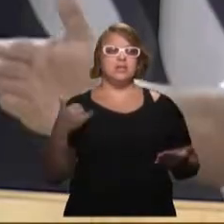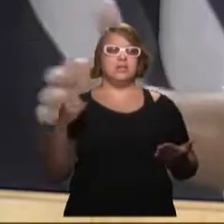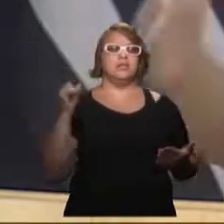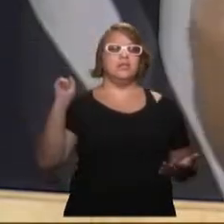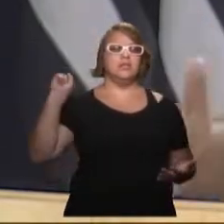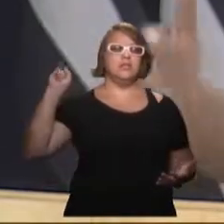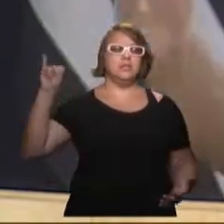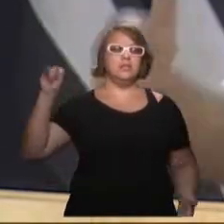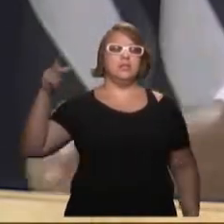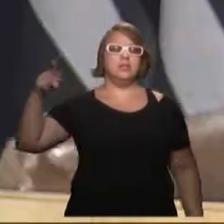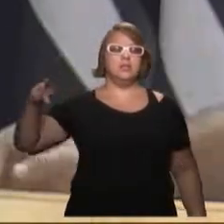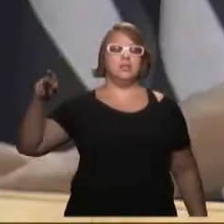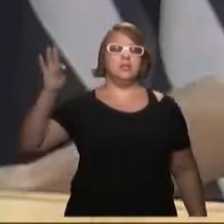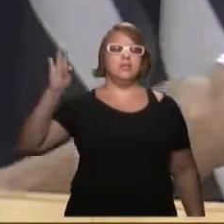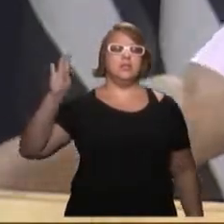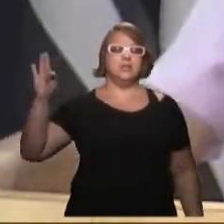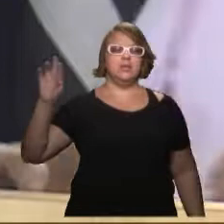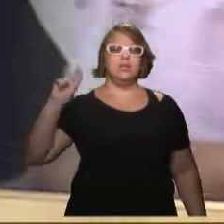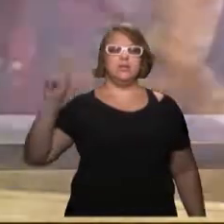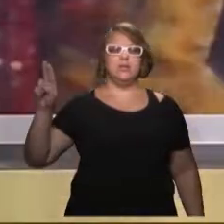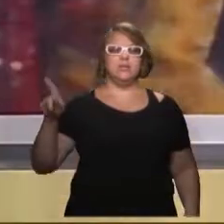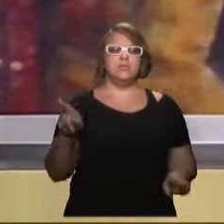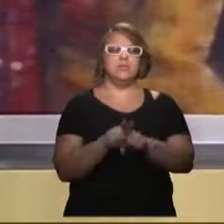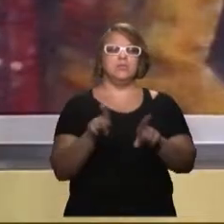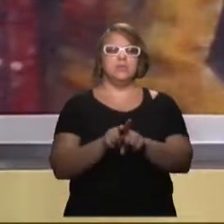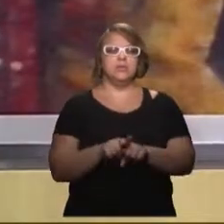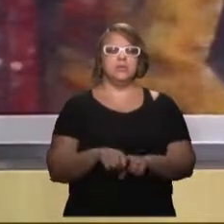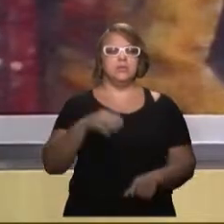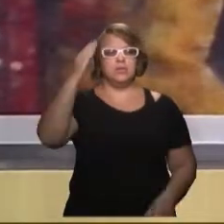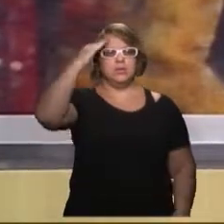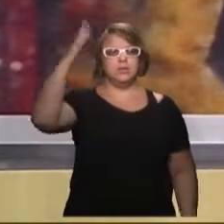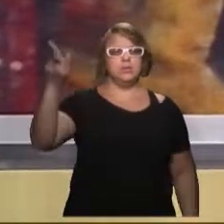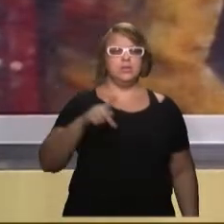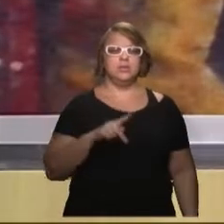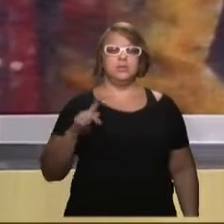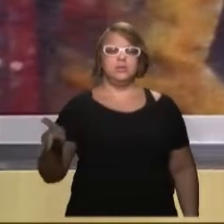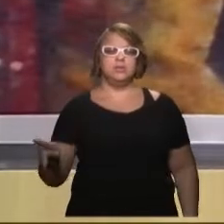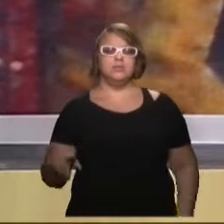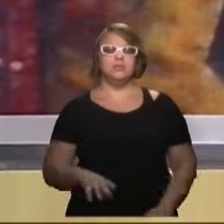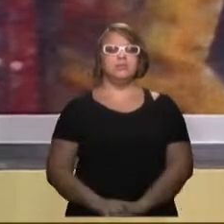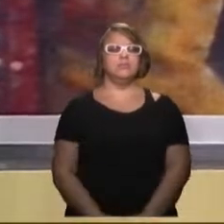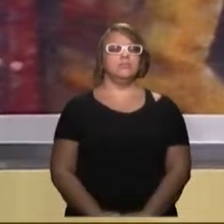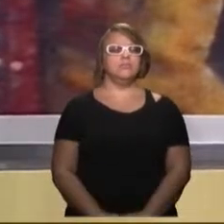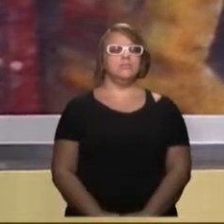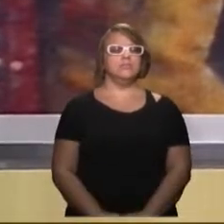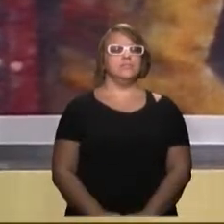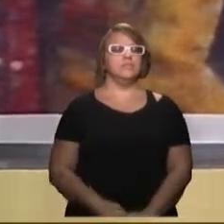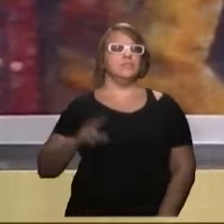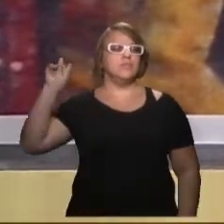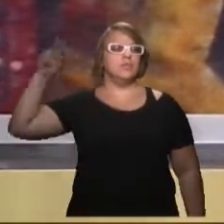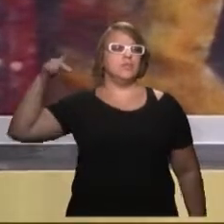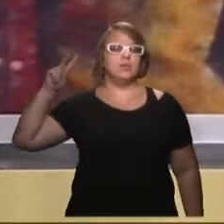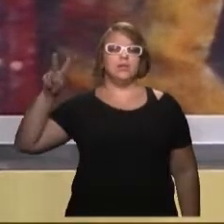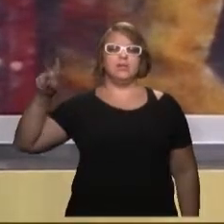aprovar. Muito obrigado, senhor presidente. Próximo vereador, vereador João Vidal.